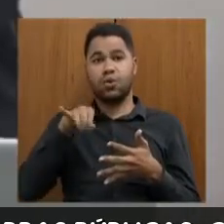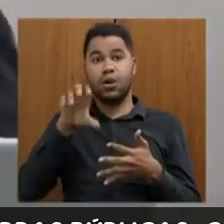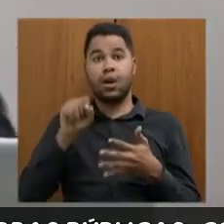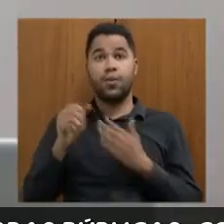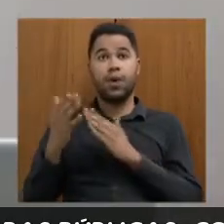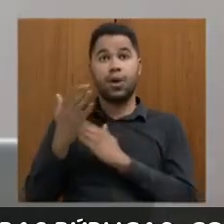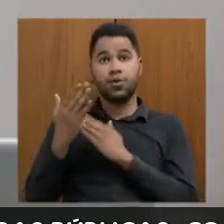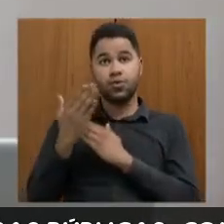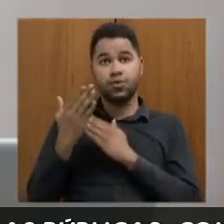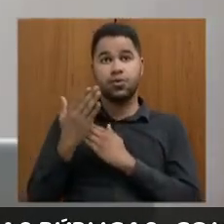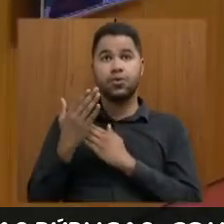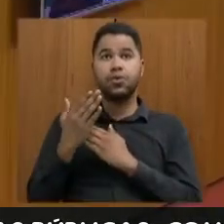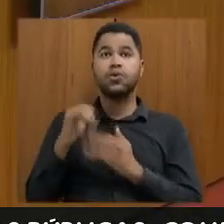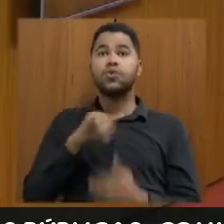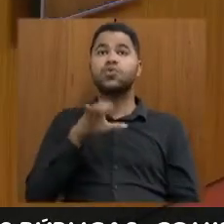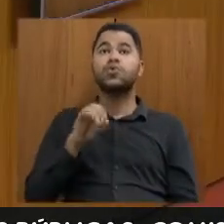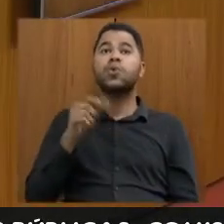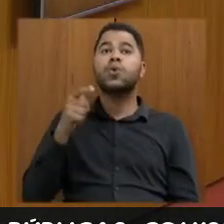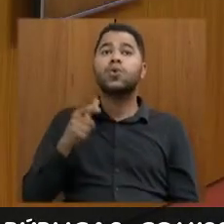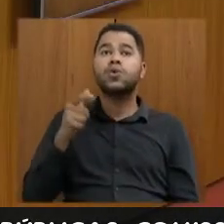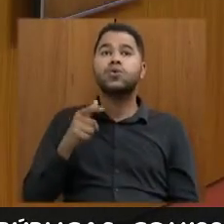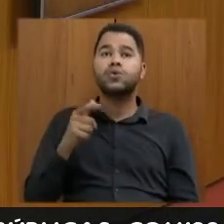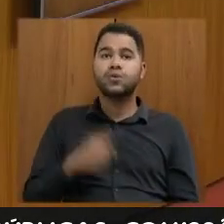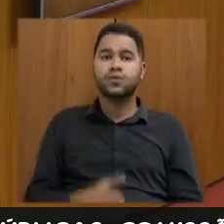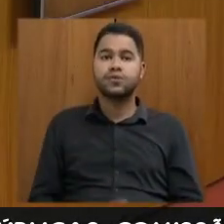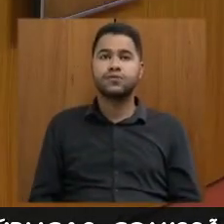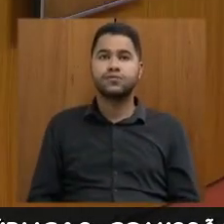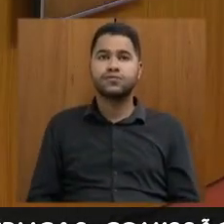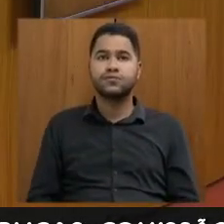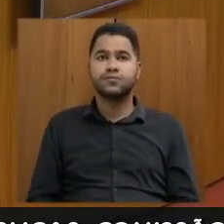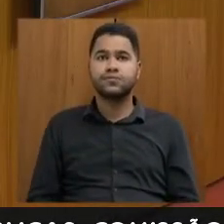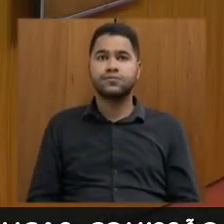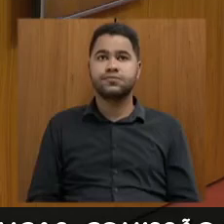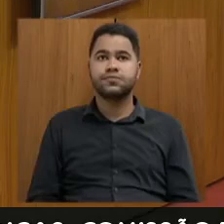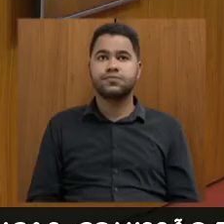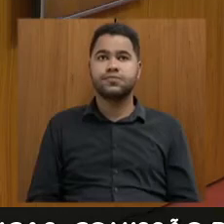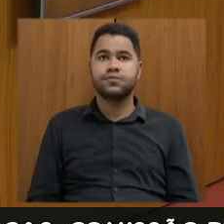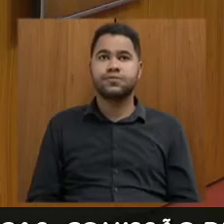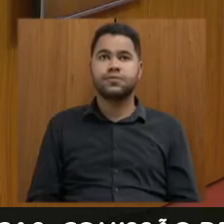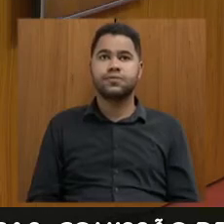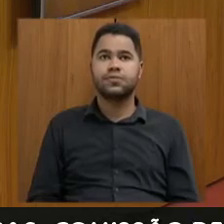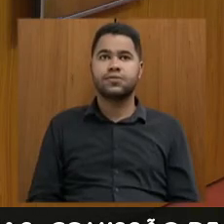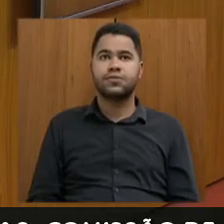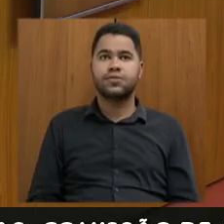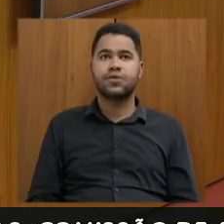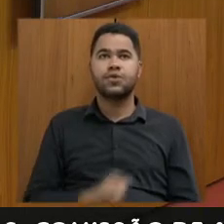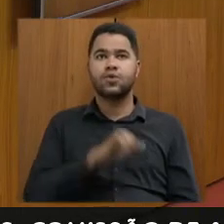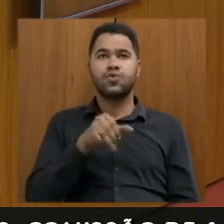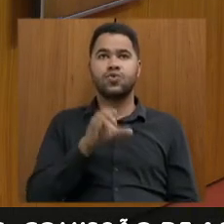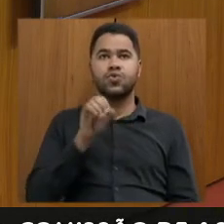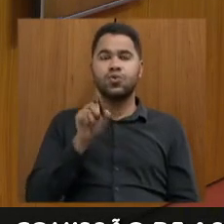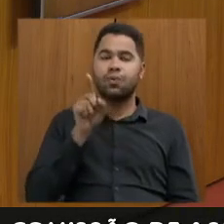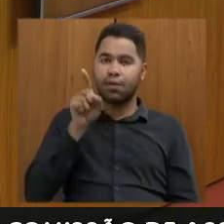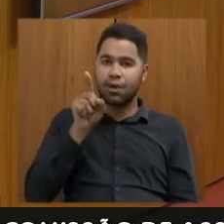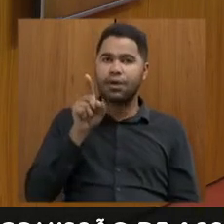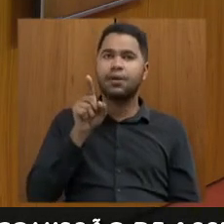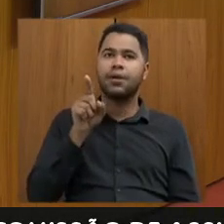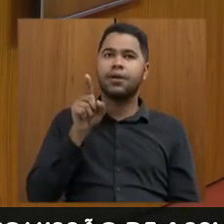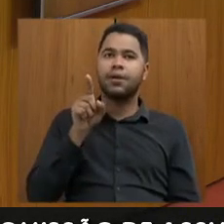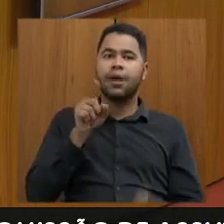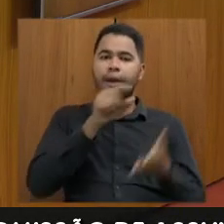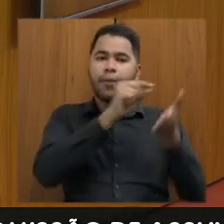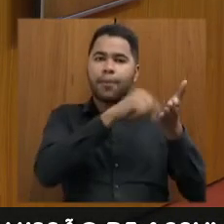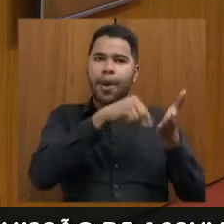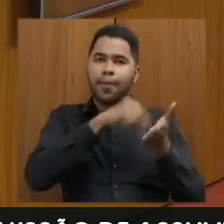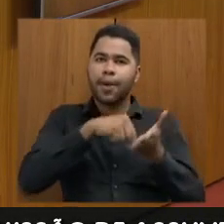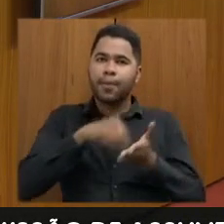ajudavam aqui cadê o João e o João João tava ali colhendo